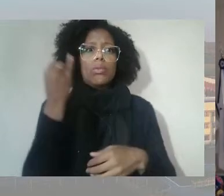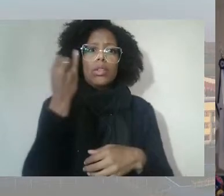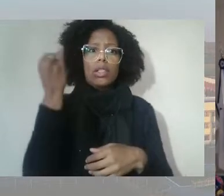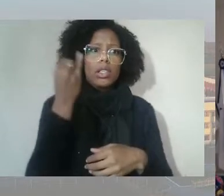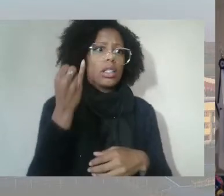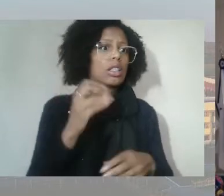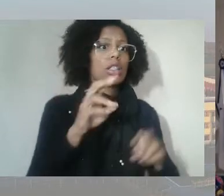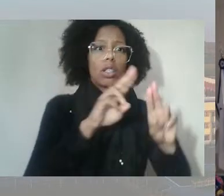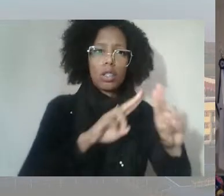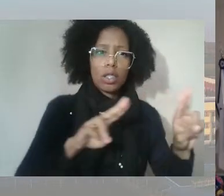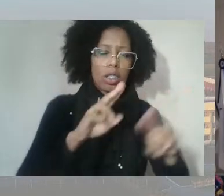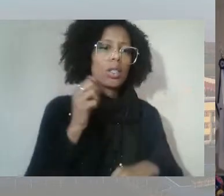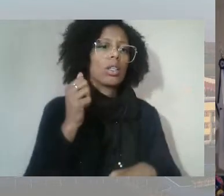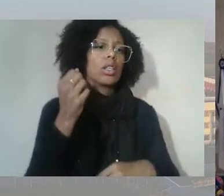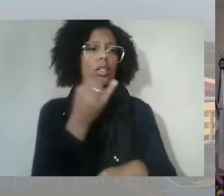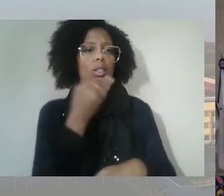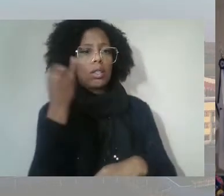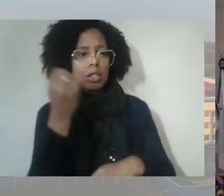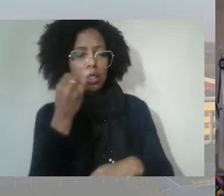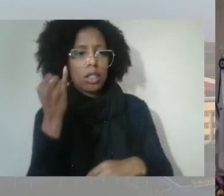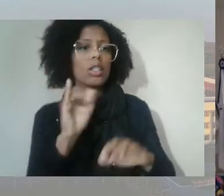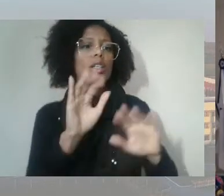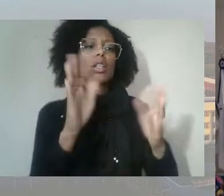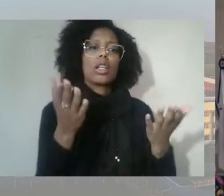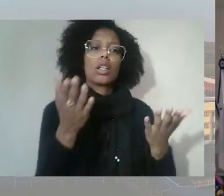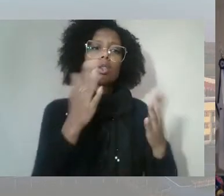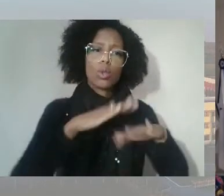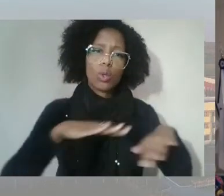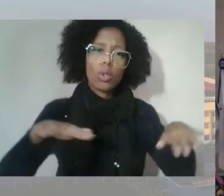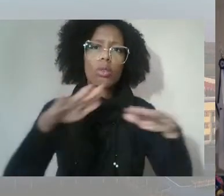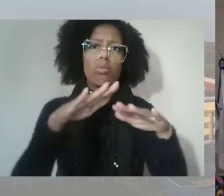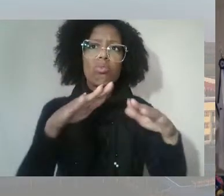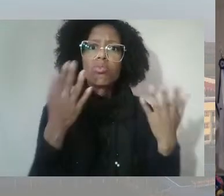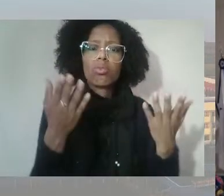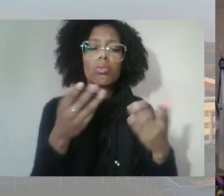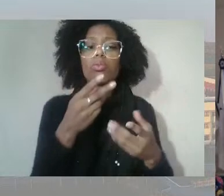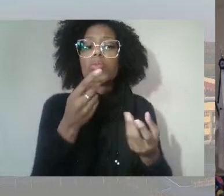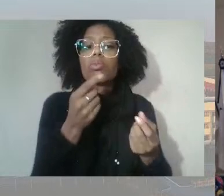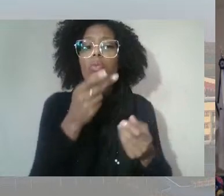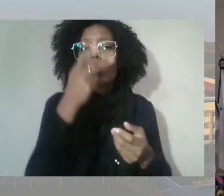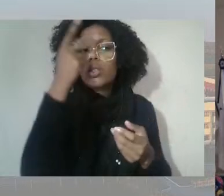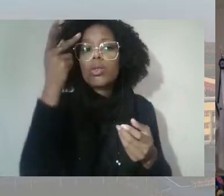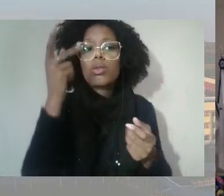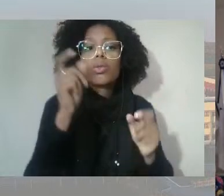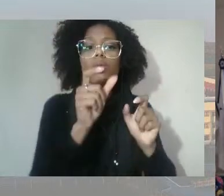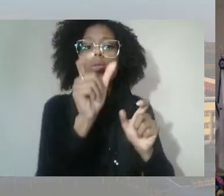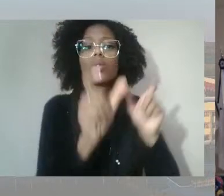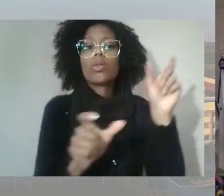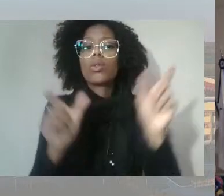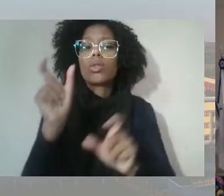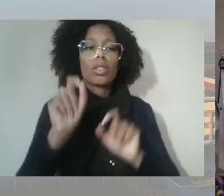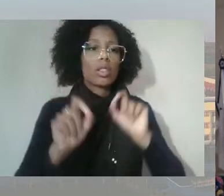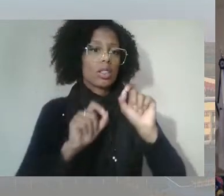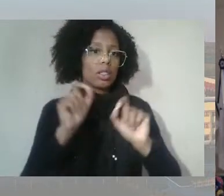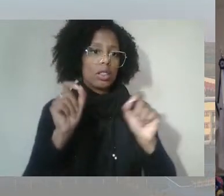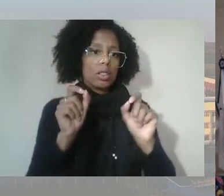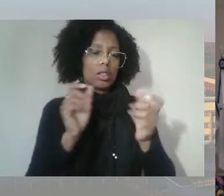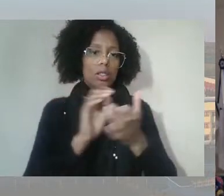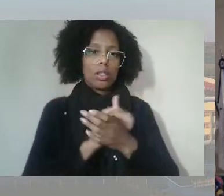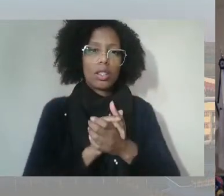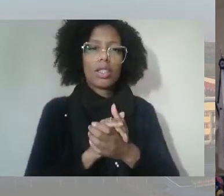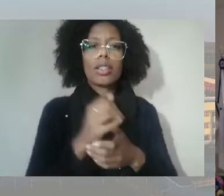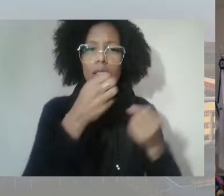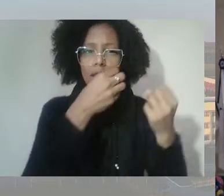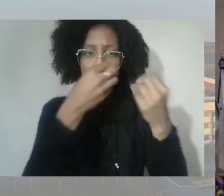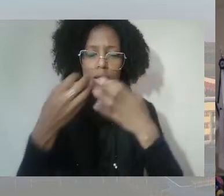universidade socialize o pensamento acumulado pela humanidade. Quem? Qual humanidade? Aí eu poderia, por exemplo, aqui citar Frantz Fanon,